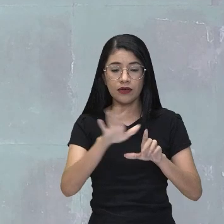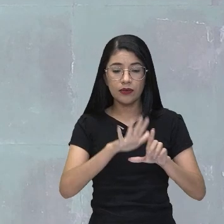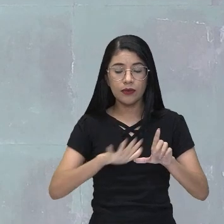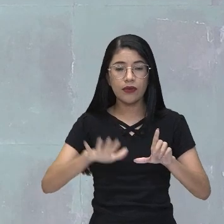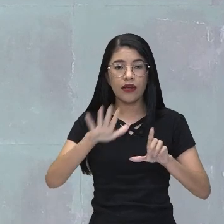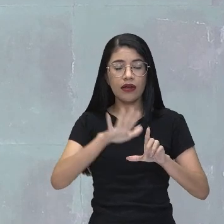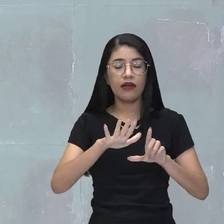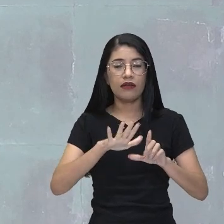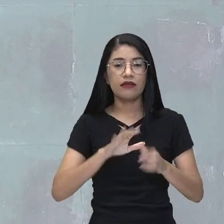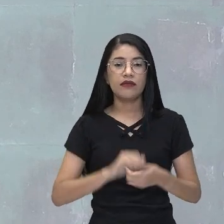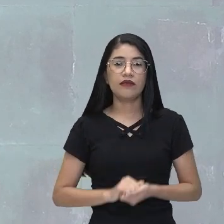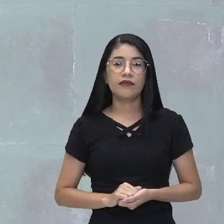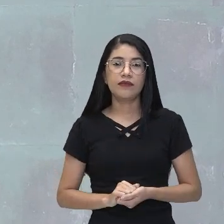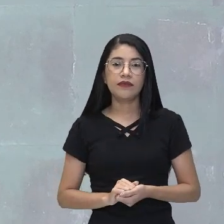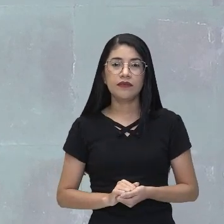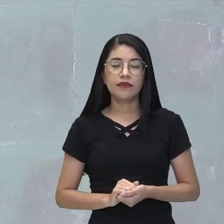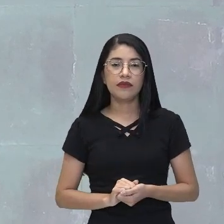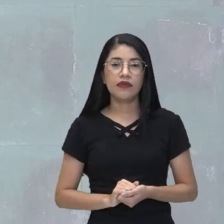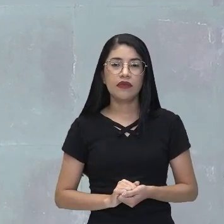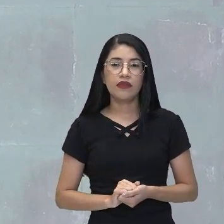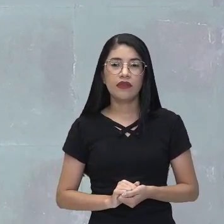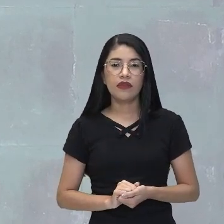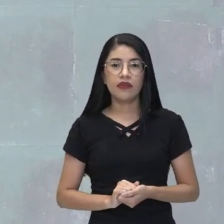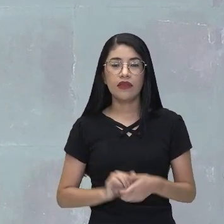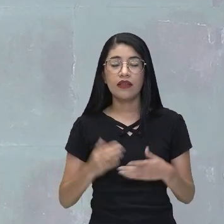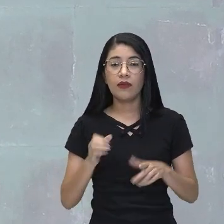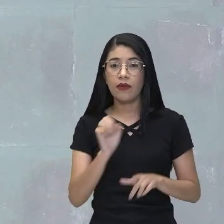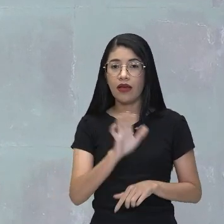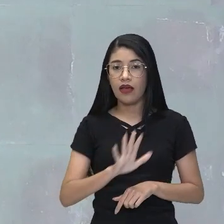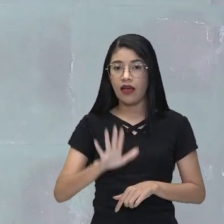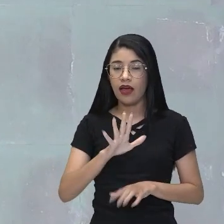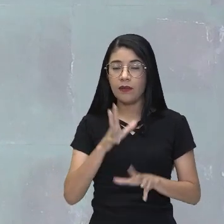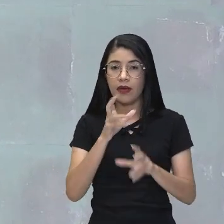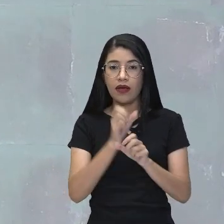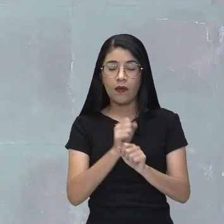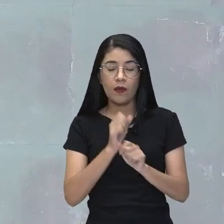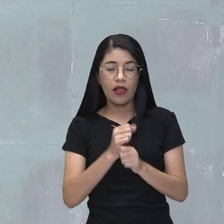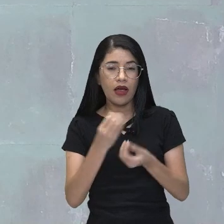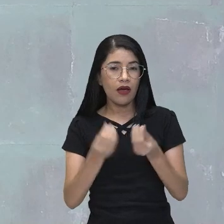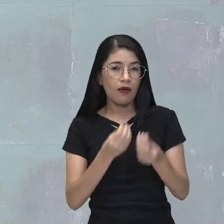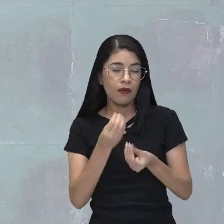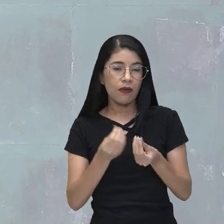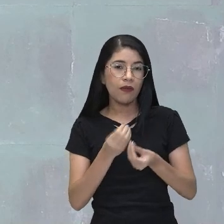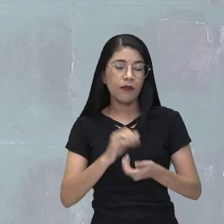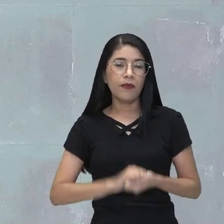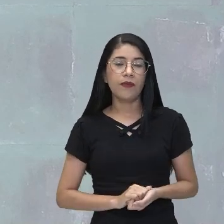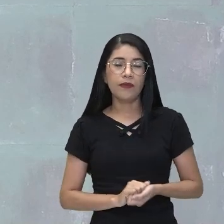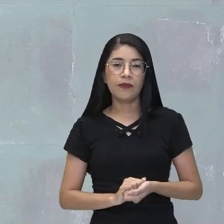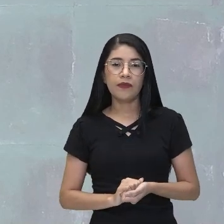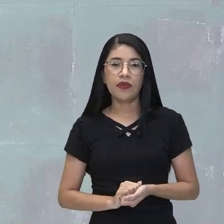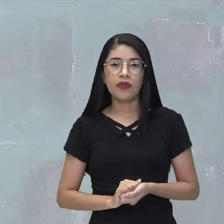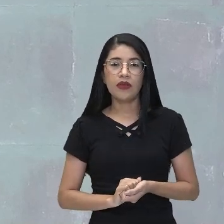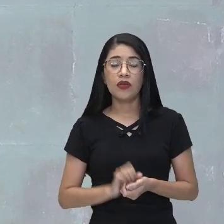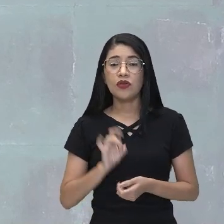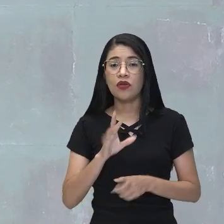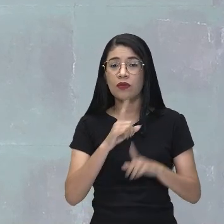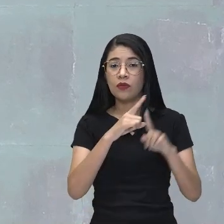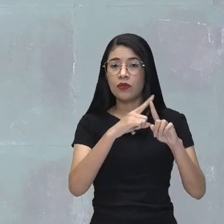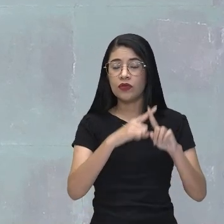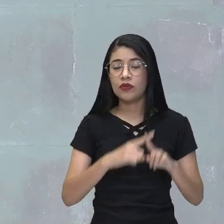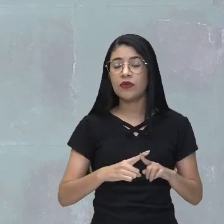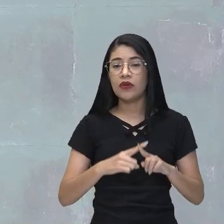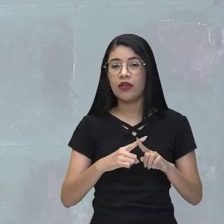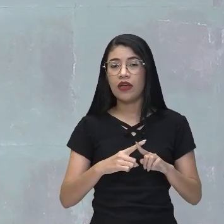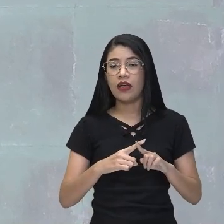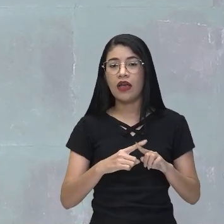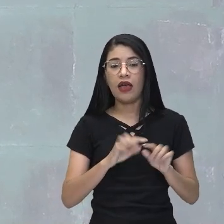quadrado, desse retângulo, aliás, tá? E aí a área, para você calcular a medida dela, basta você multiplicar as